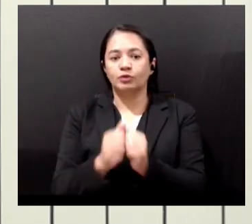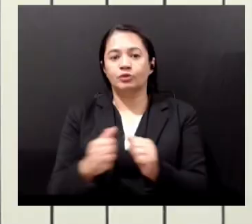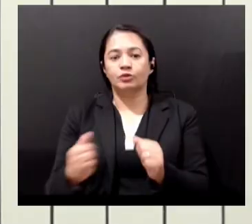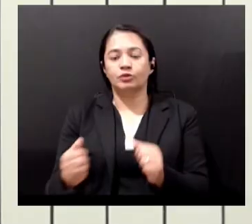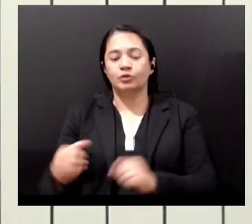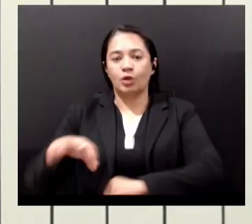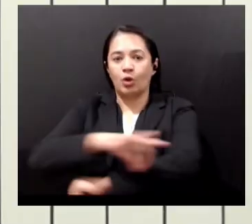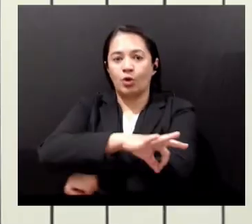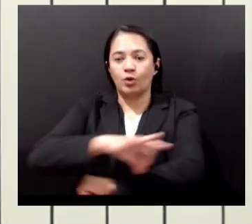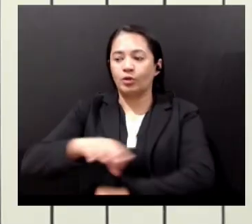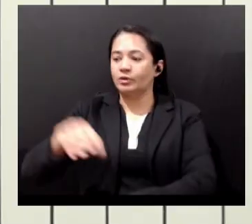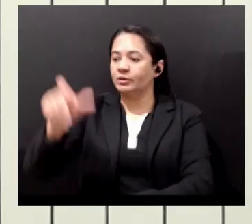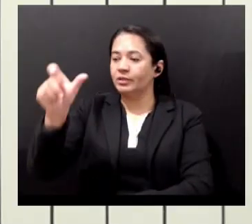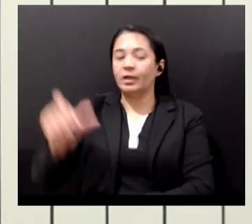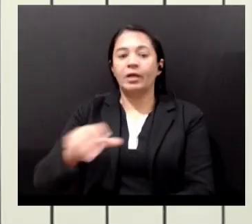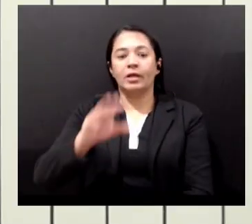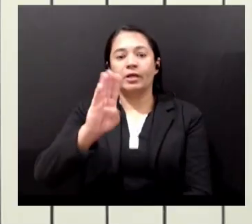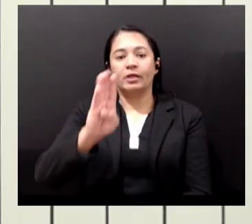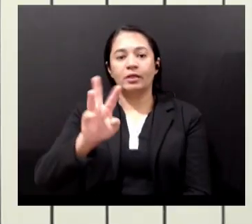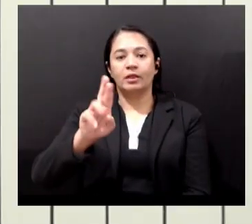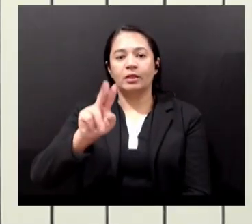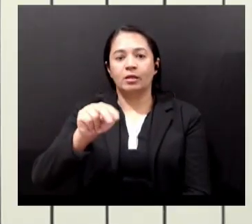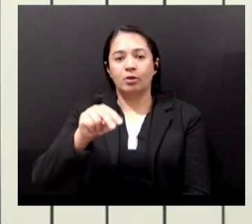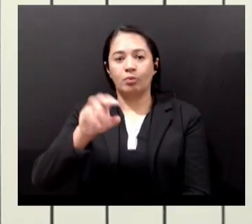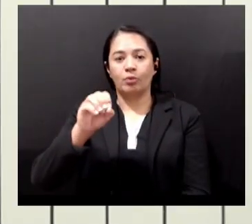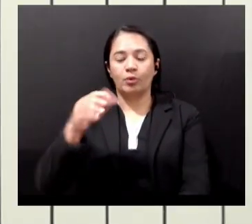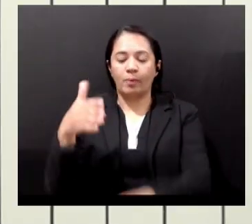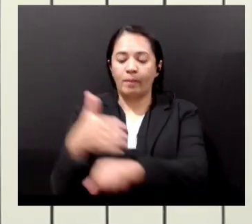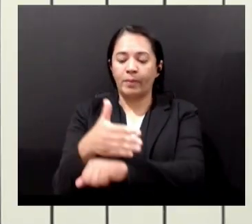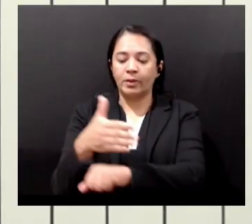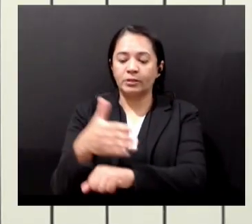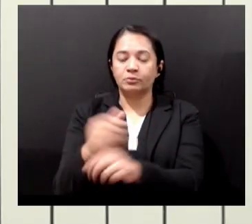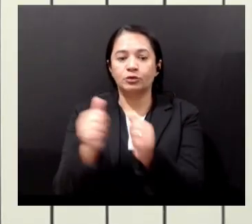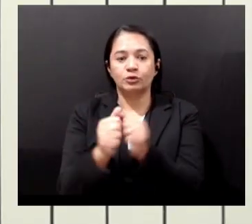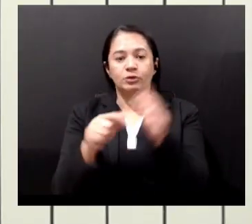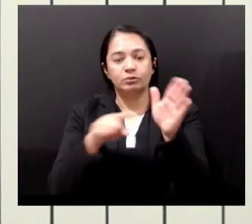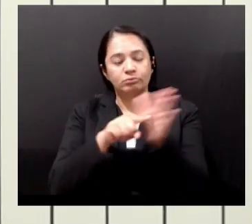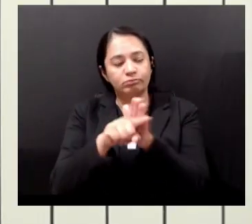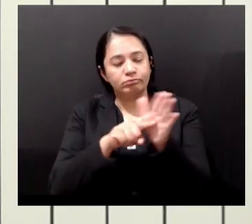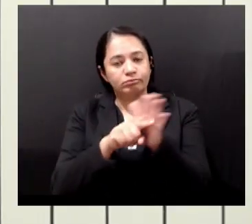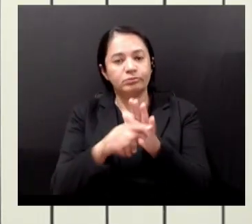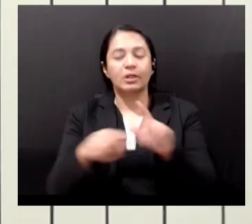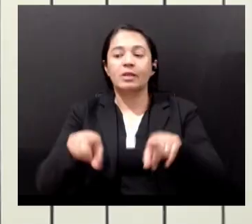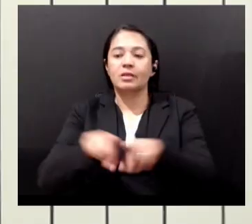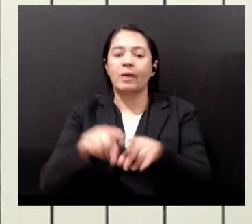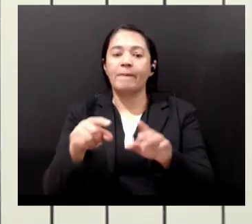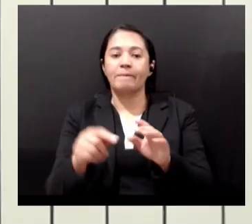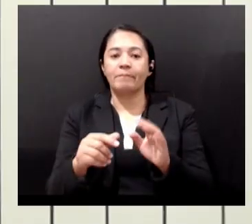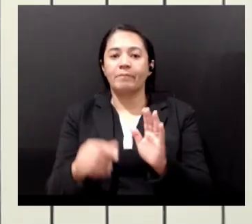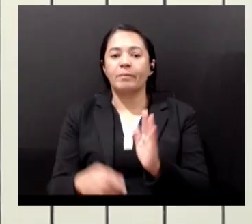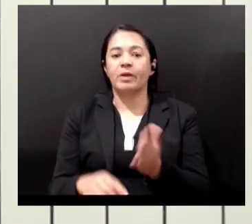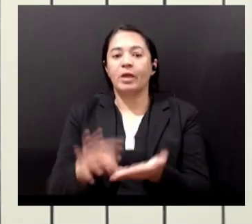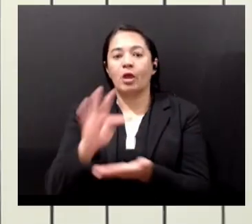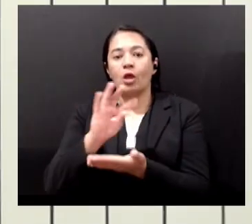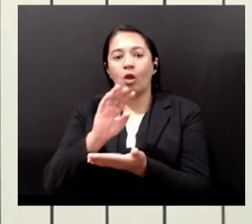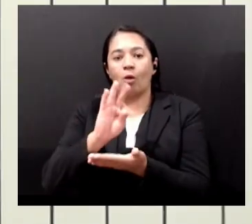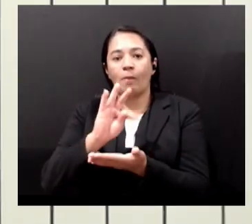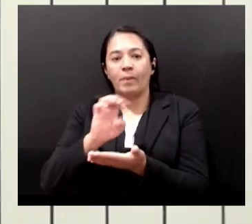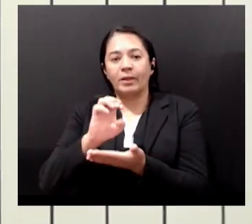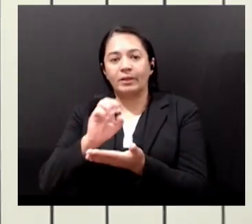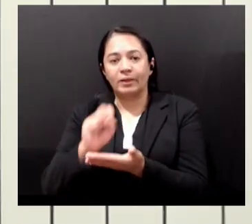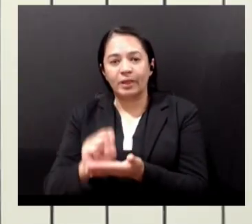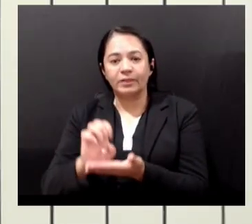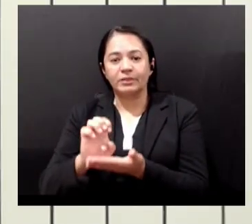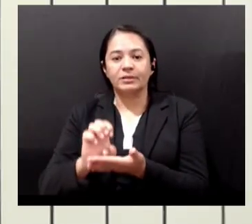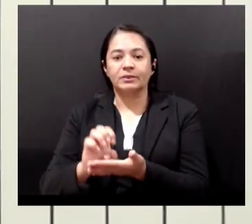engenheiro mecatrônico Bruno Santos de Miranda, que participou dessa pesquisa e apresentou uma tese de mestrado